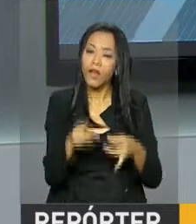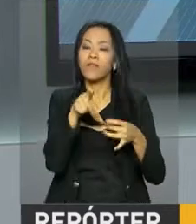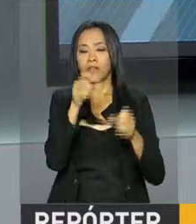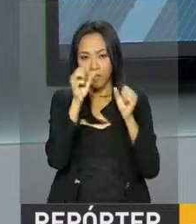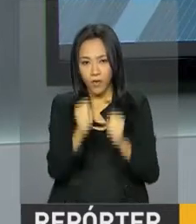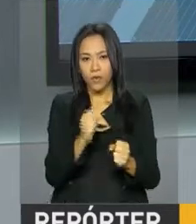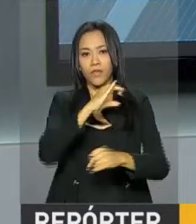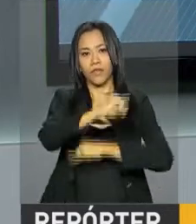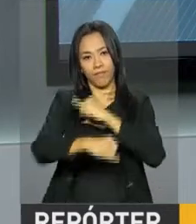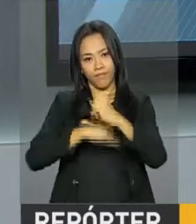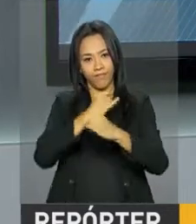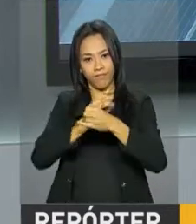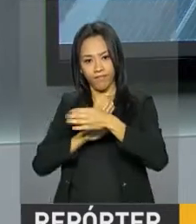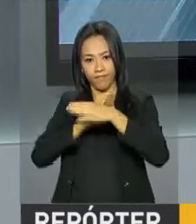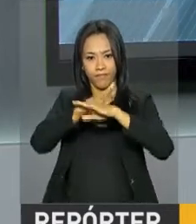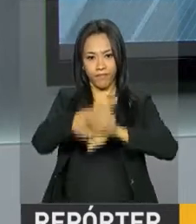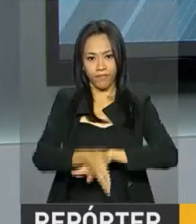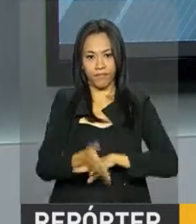em